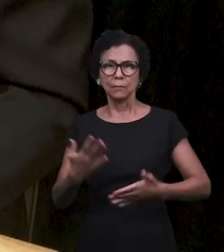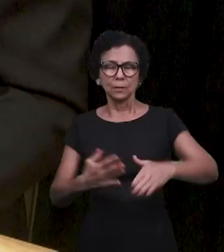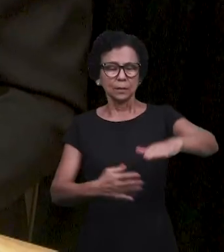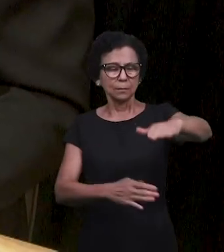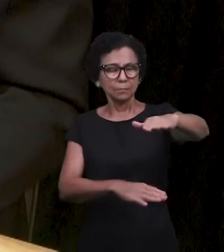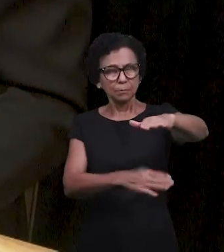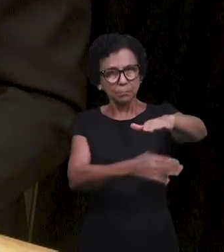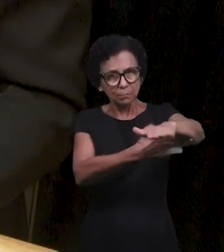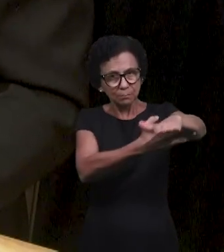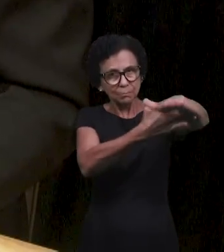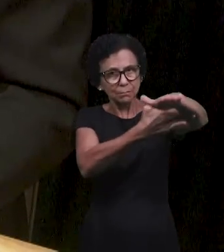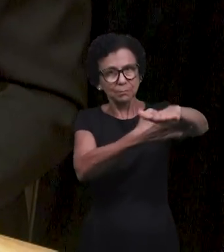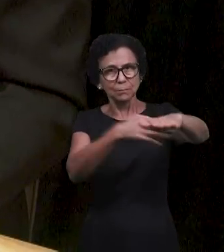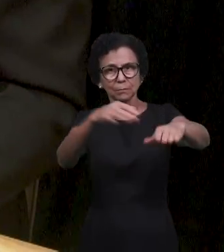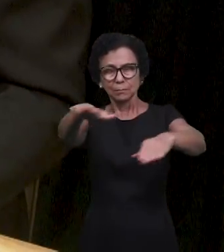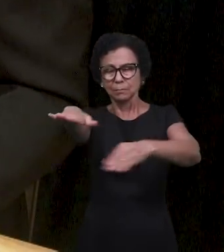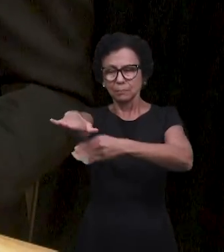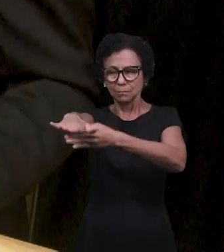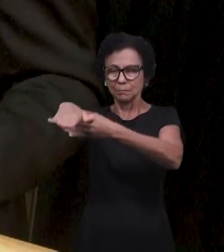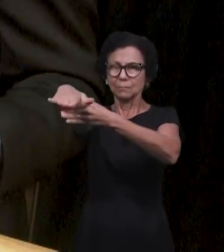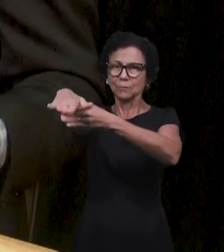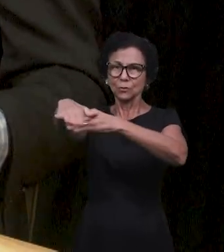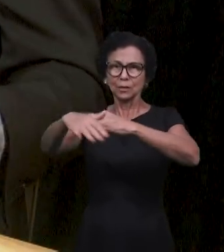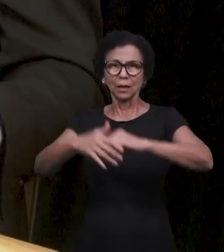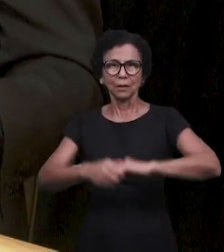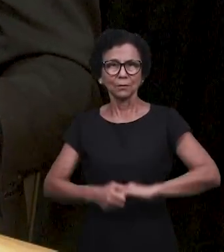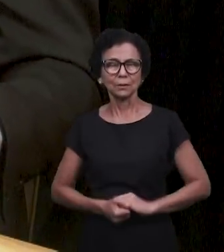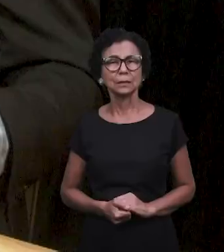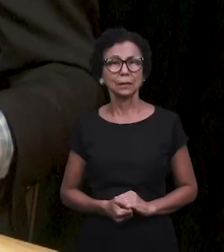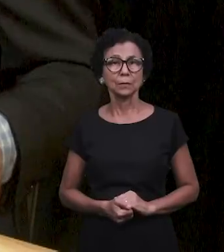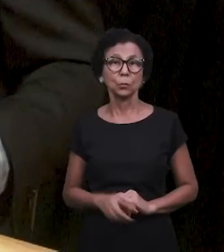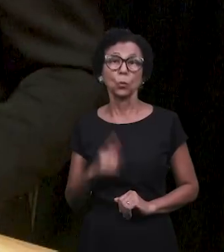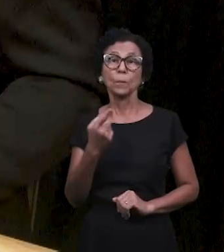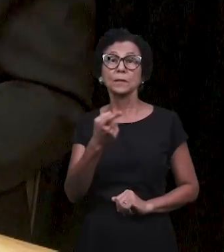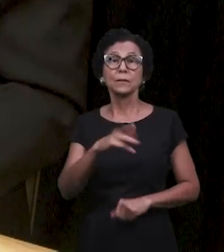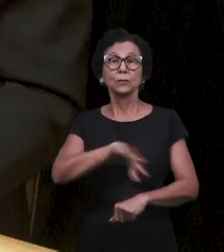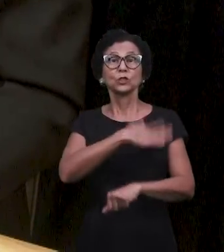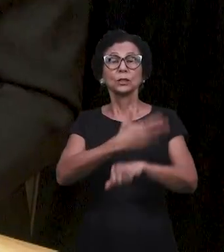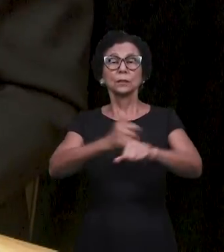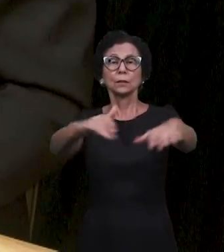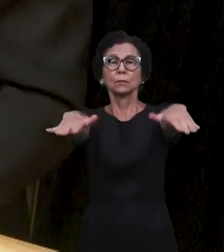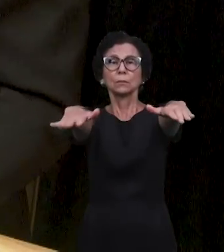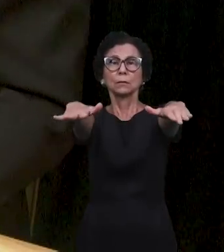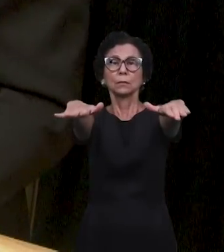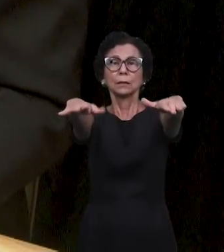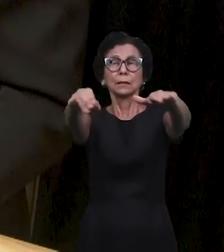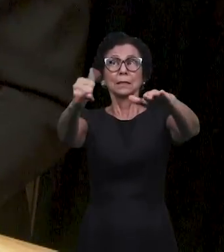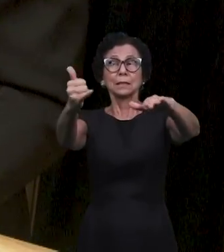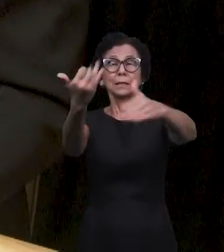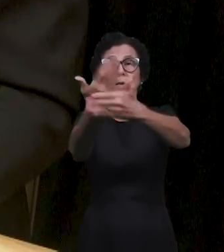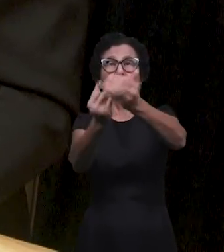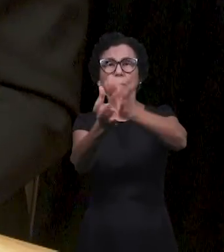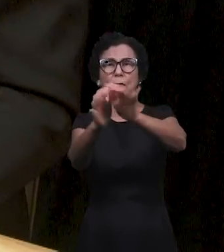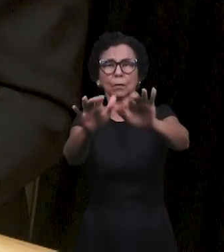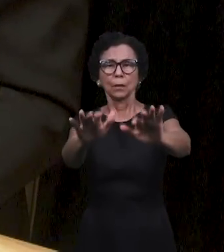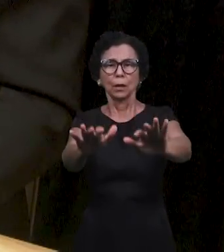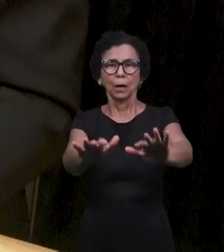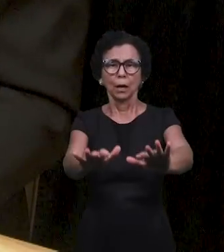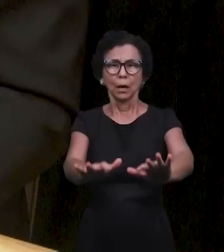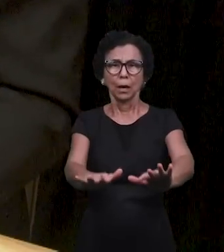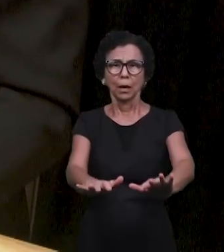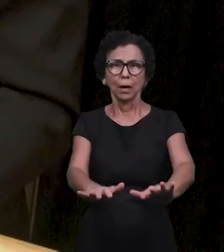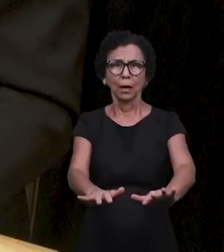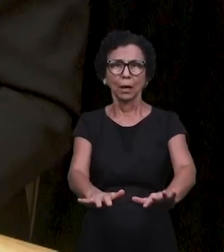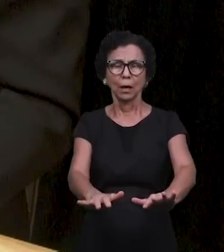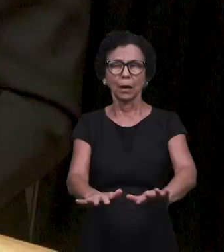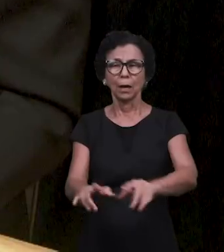estou suportando a mão erguida, né? E se a minha mão baixar, a dificuldade vem. E meu irmão está lá intercedendo por